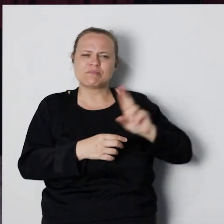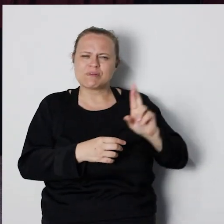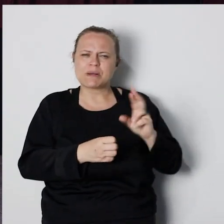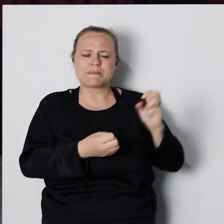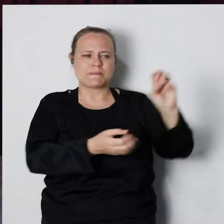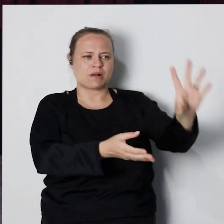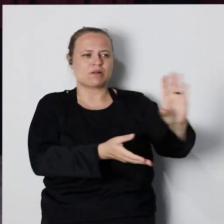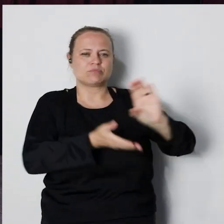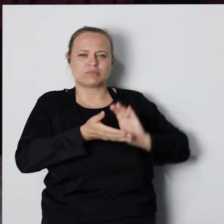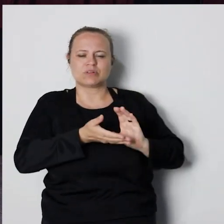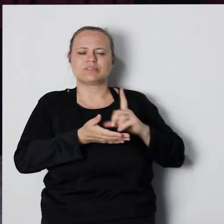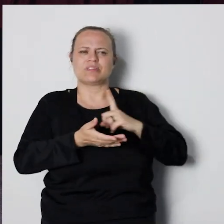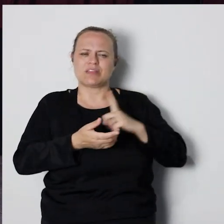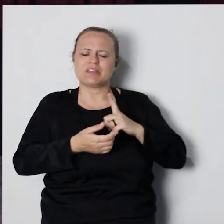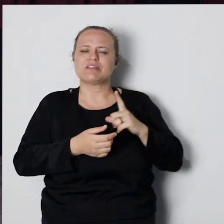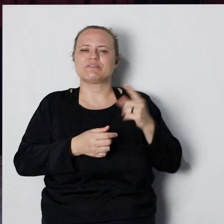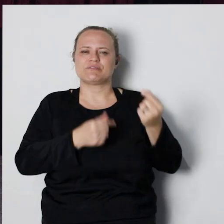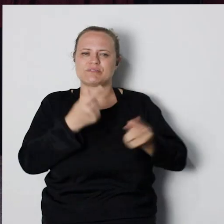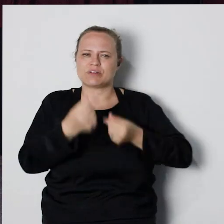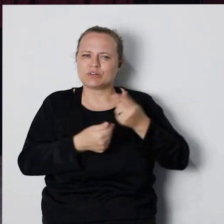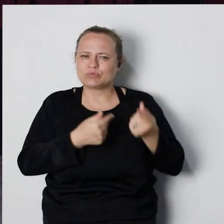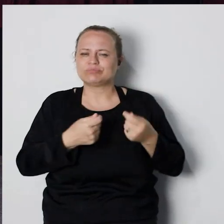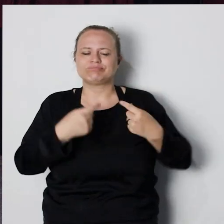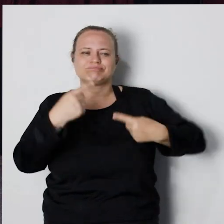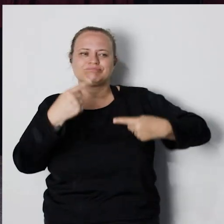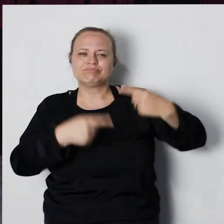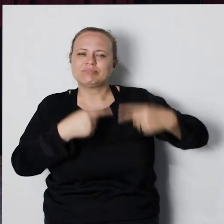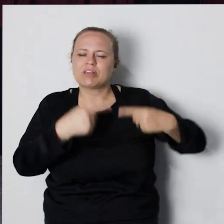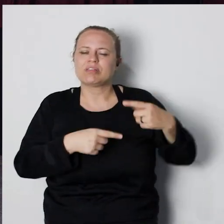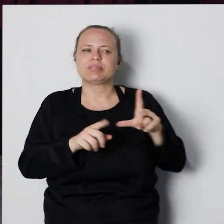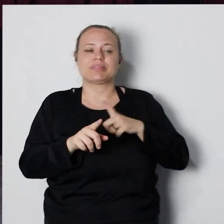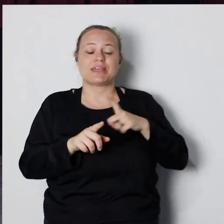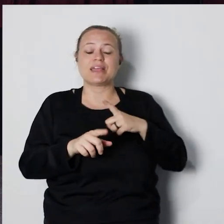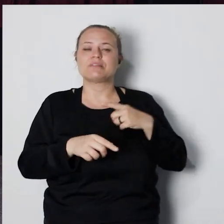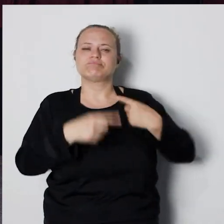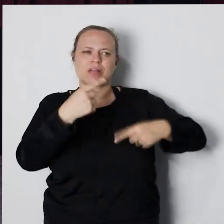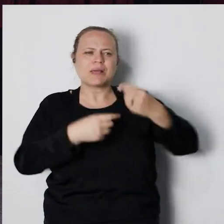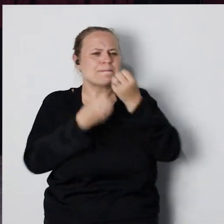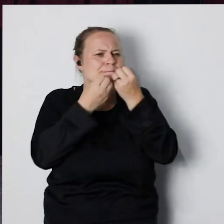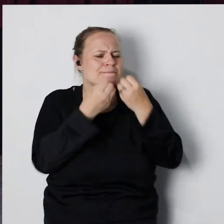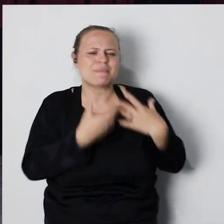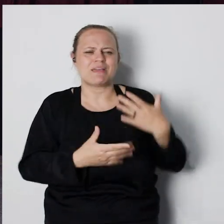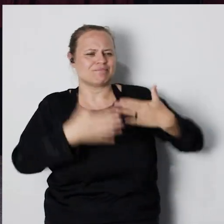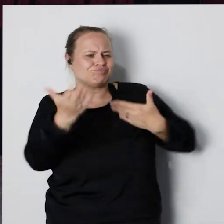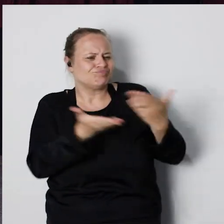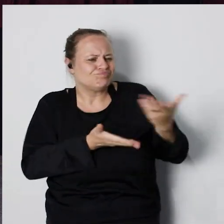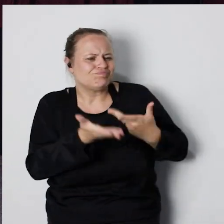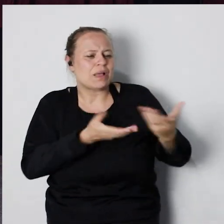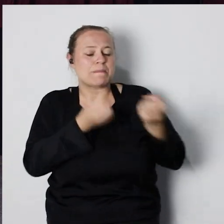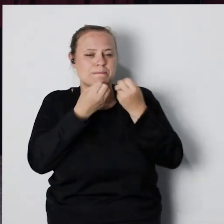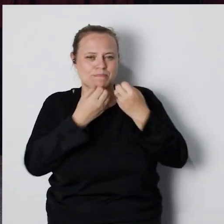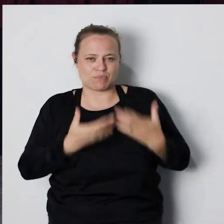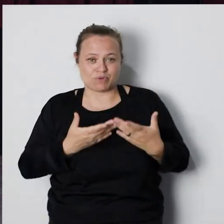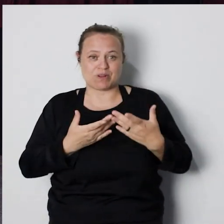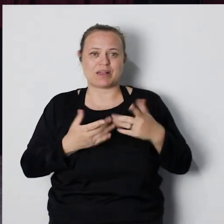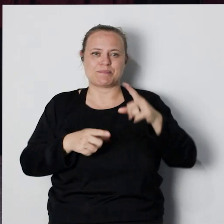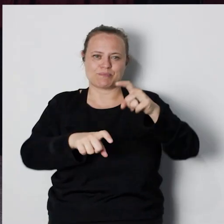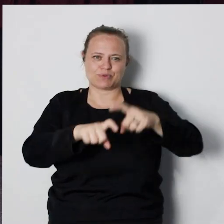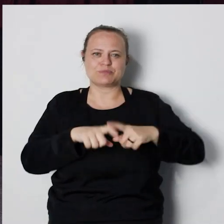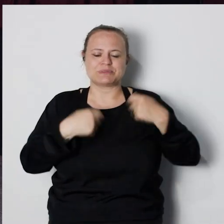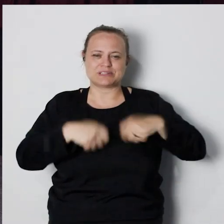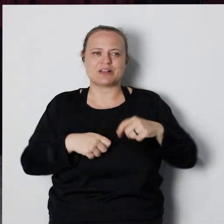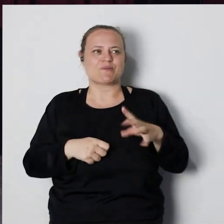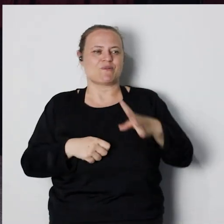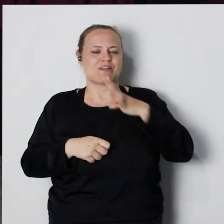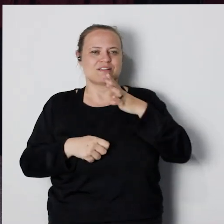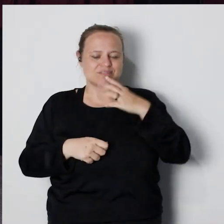Brasil, é muito interessante. Quem trabalha numa secretaria, numa fundação, eles recebem muito bem a universidade, eles recebem muito